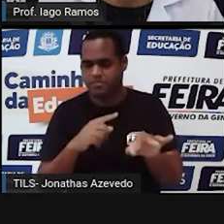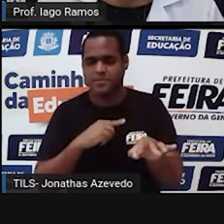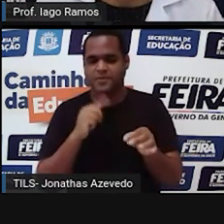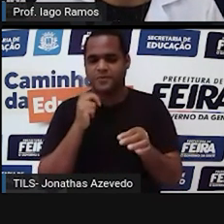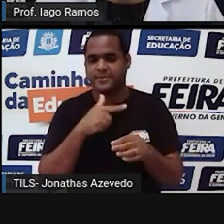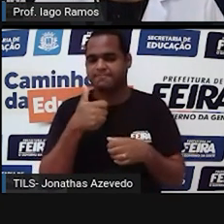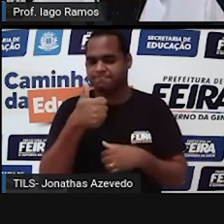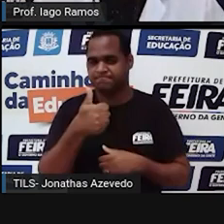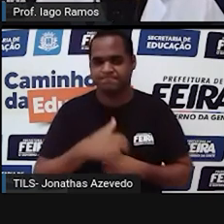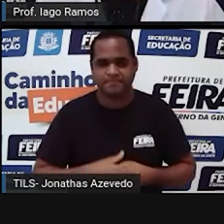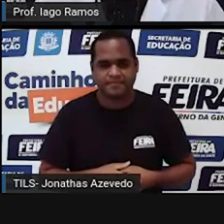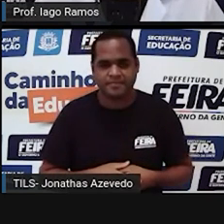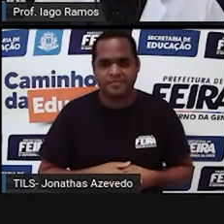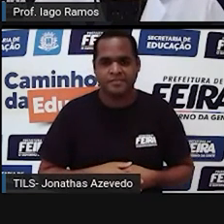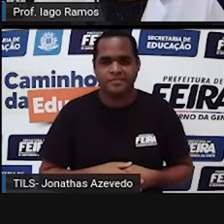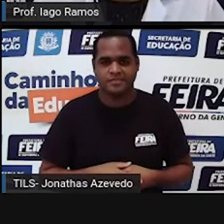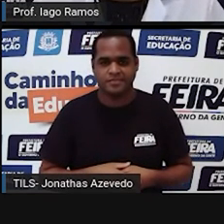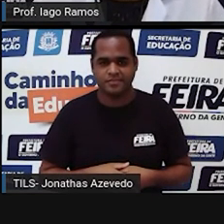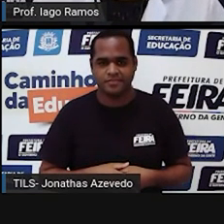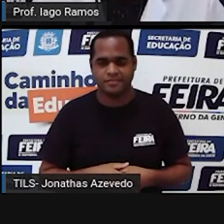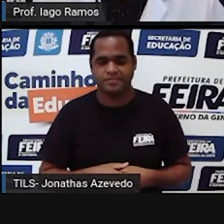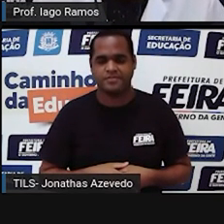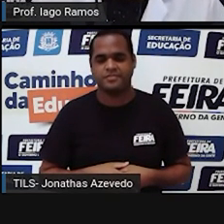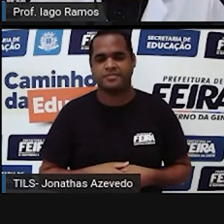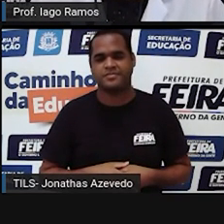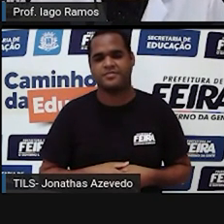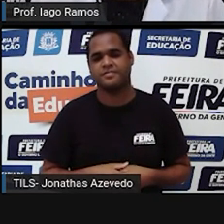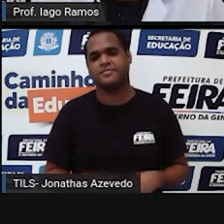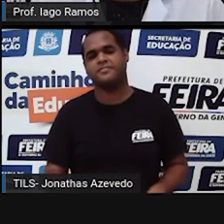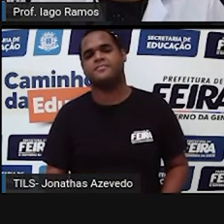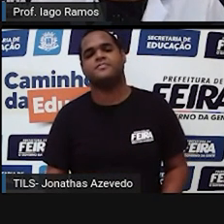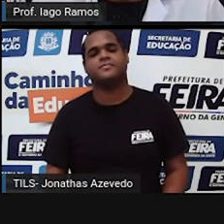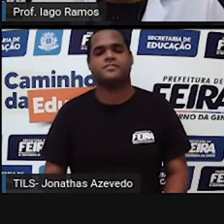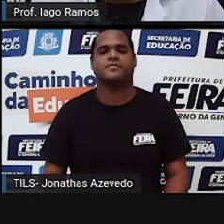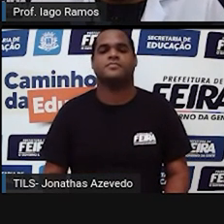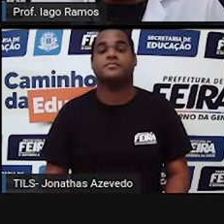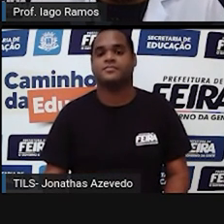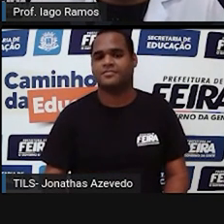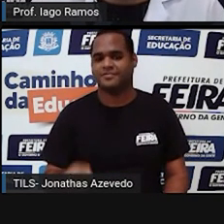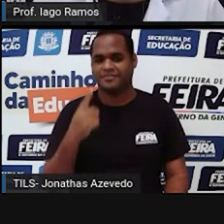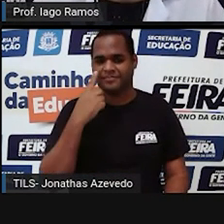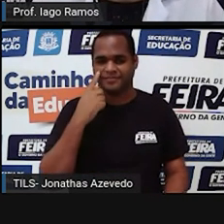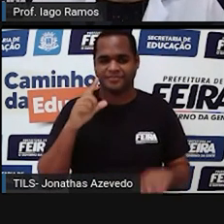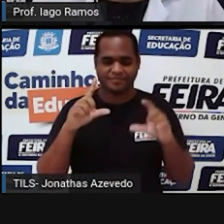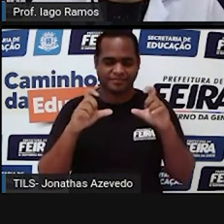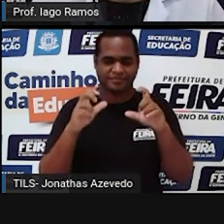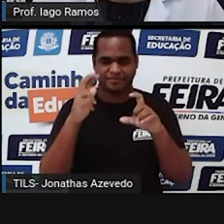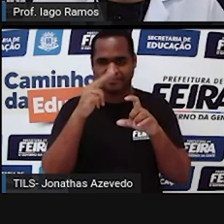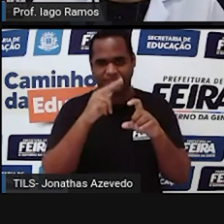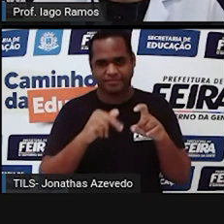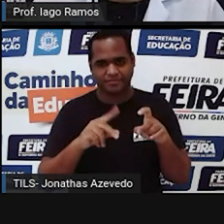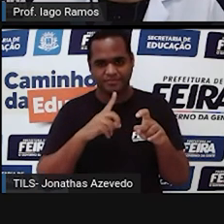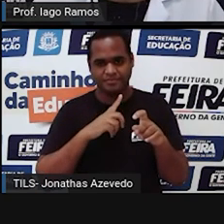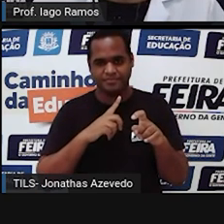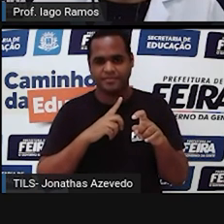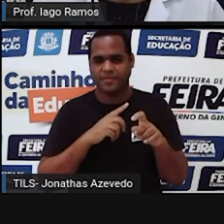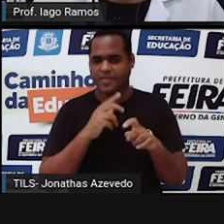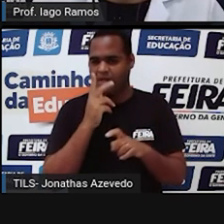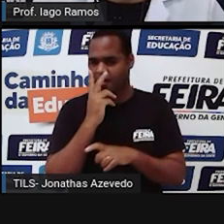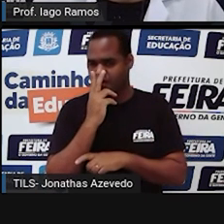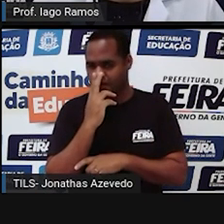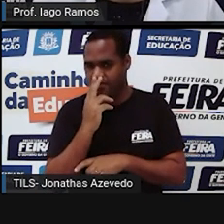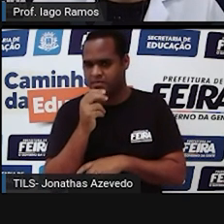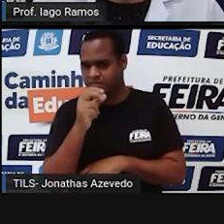essa. E esse aí, tá dizendo assim, ó, o gráfico da imagem é do tipo